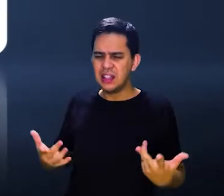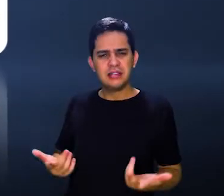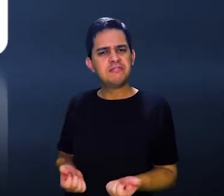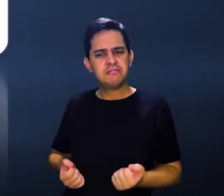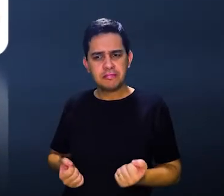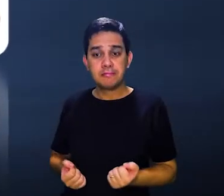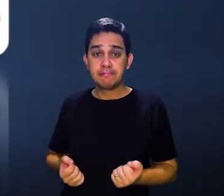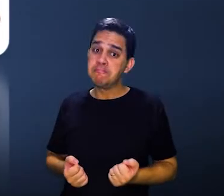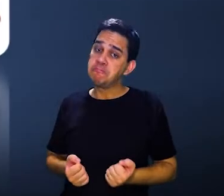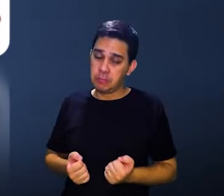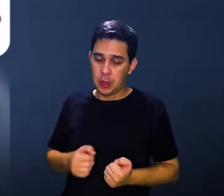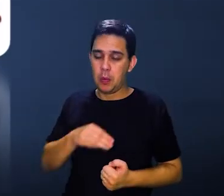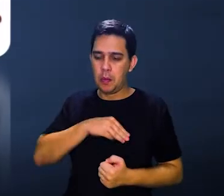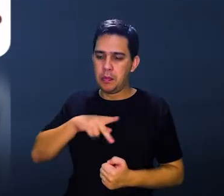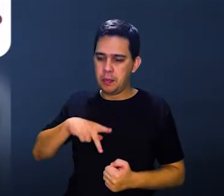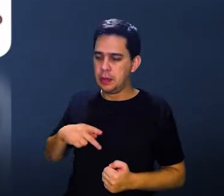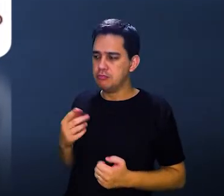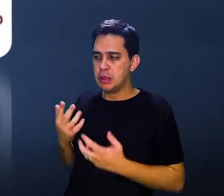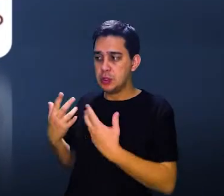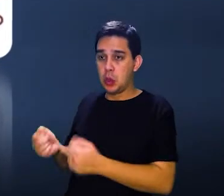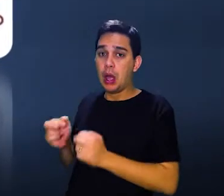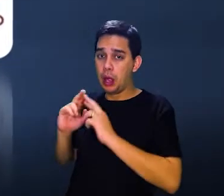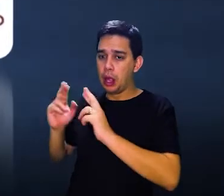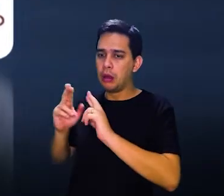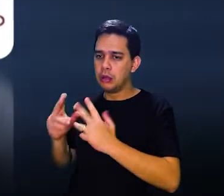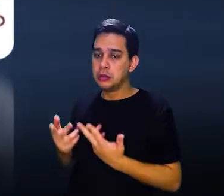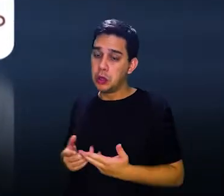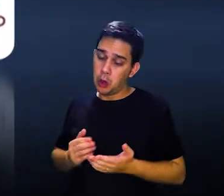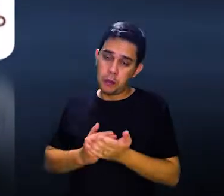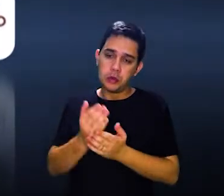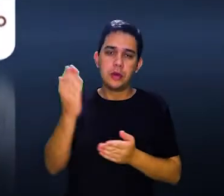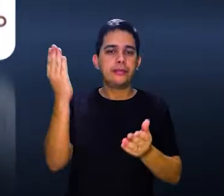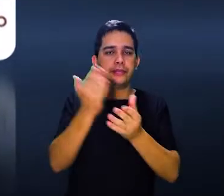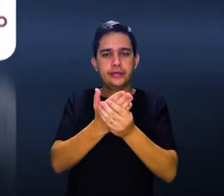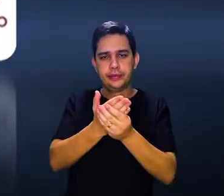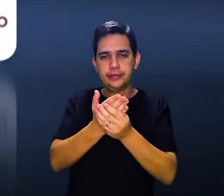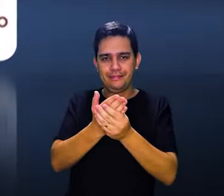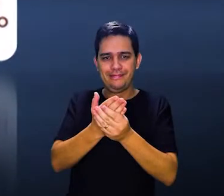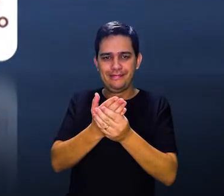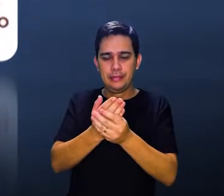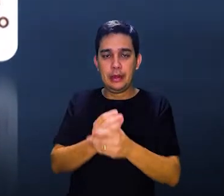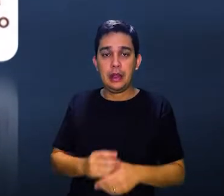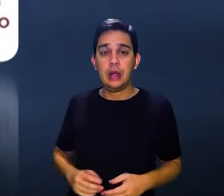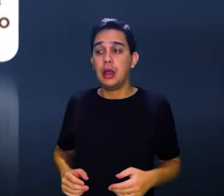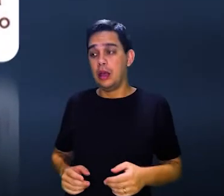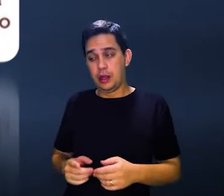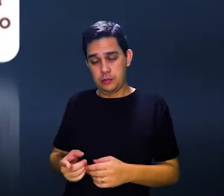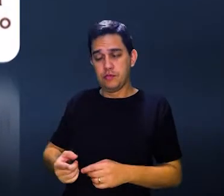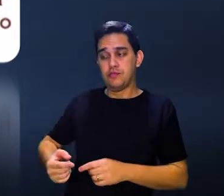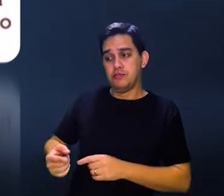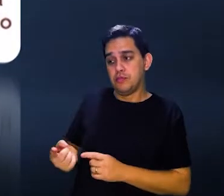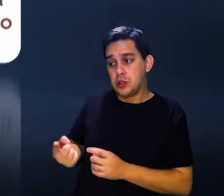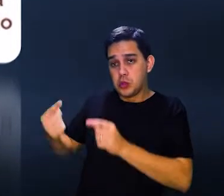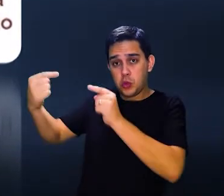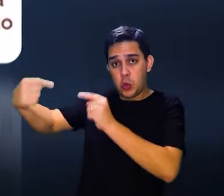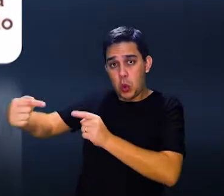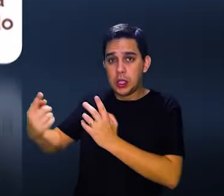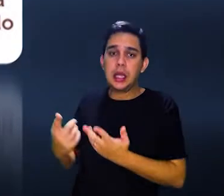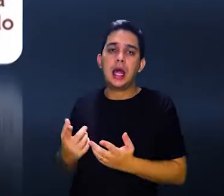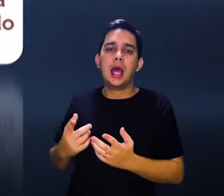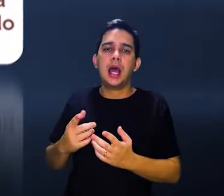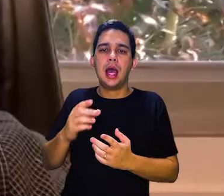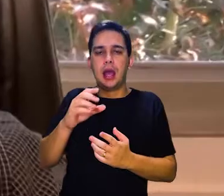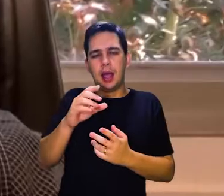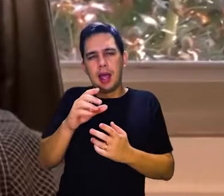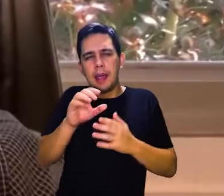saber que a Orla Rio seria concessionária desse serviço, mas ela não